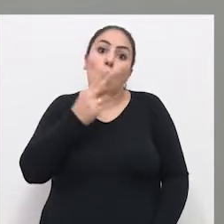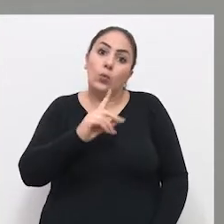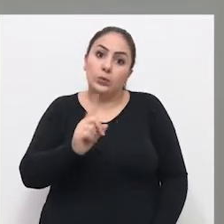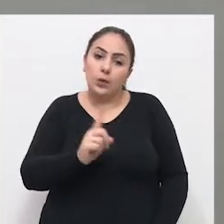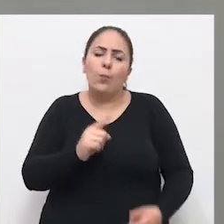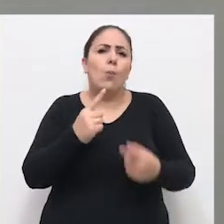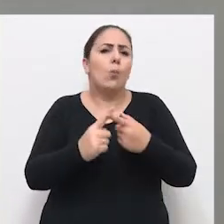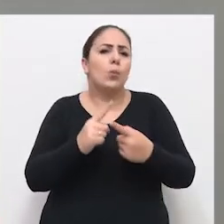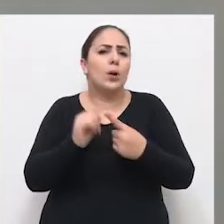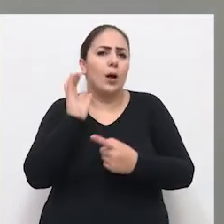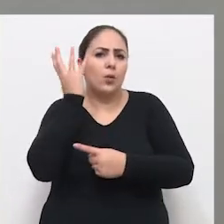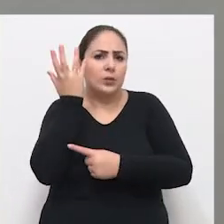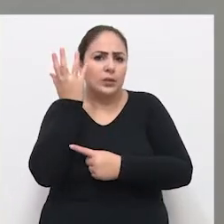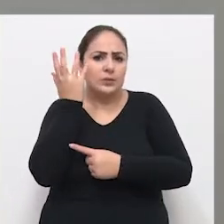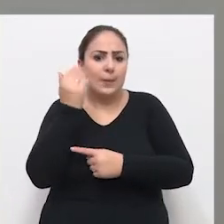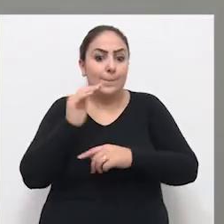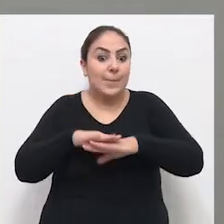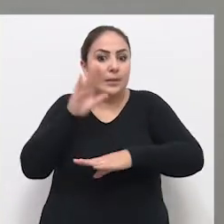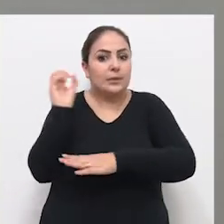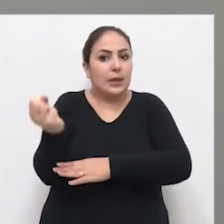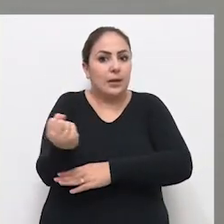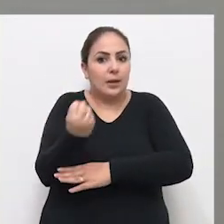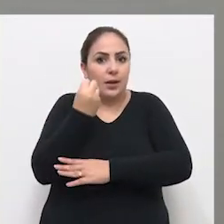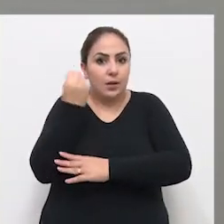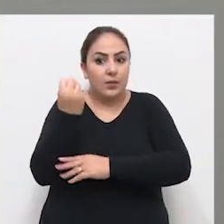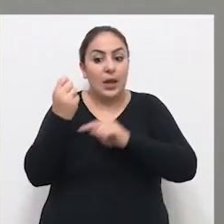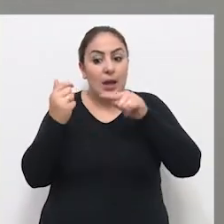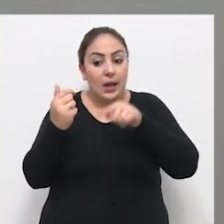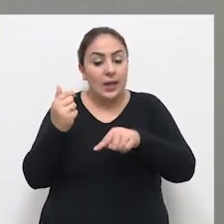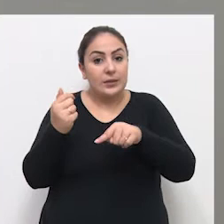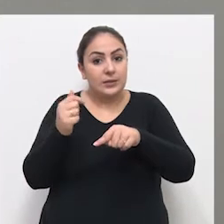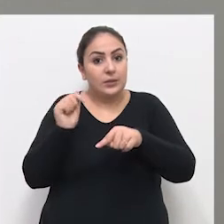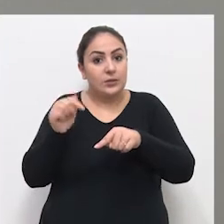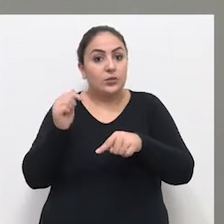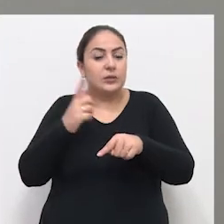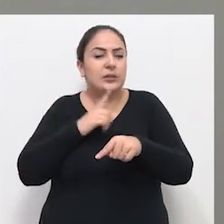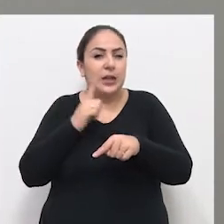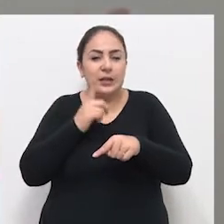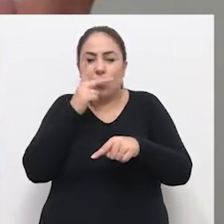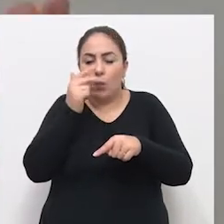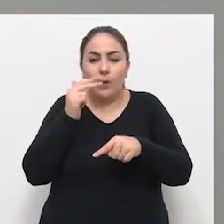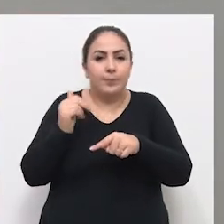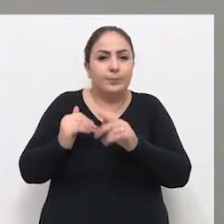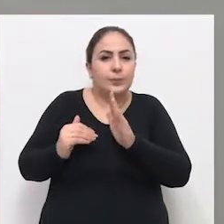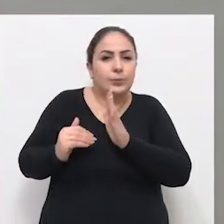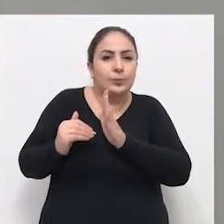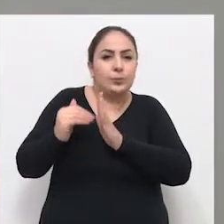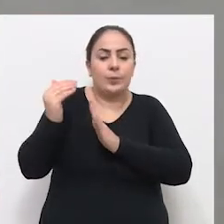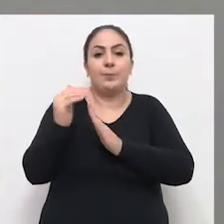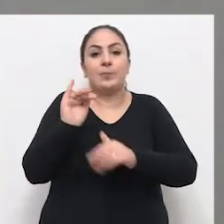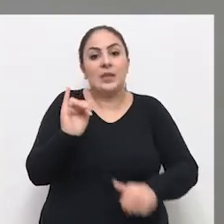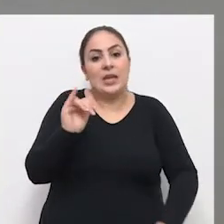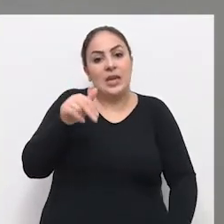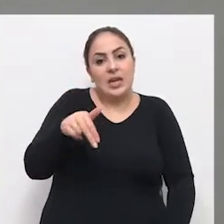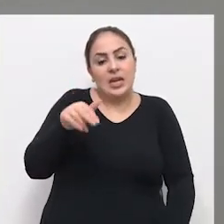Por que isso acontece? Por que são esses casos graves? Porque nesses casos você tem uma elevação da cascata